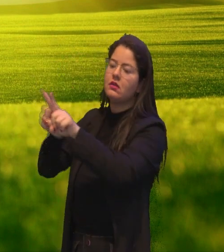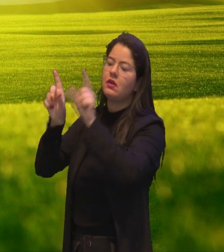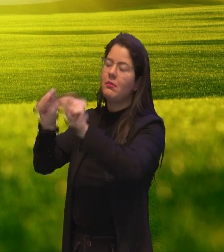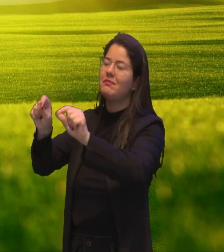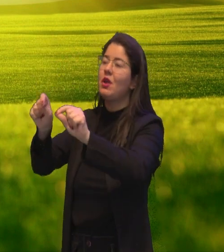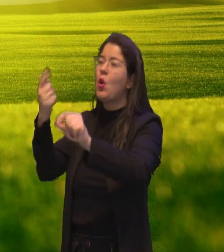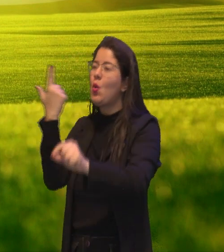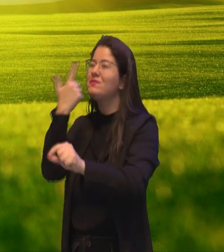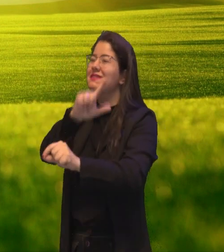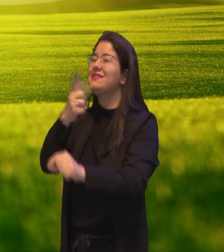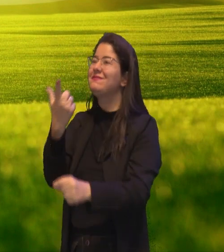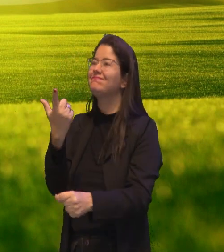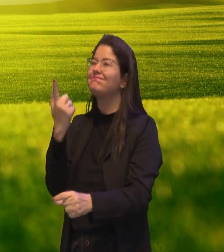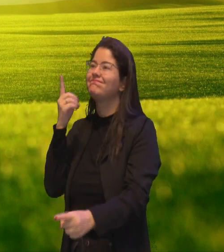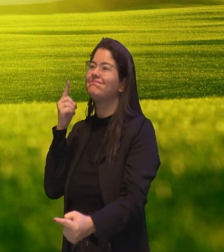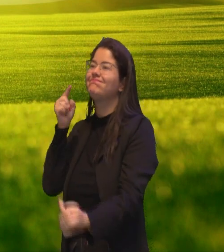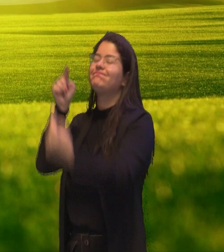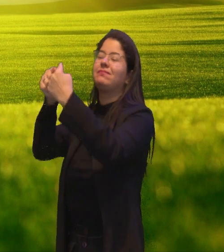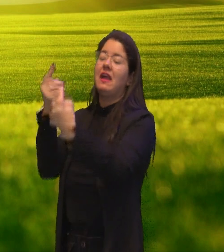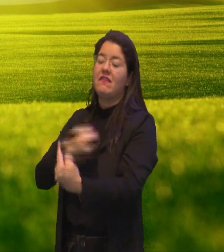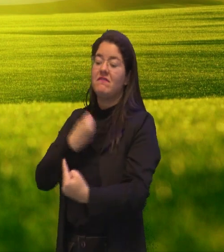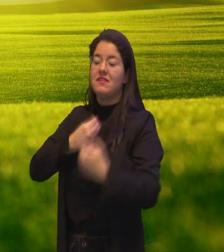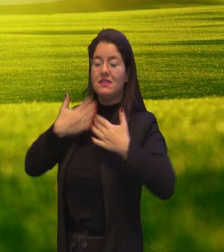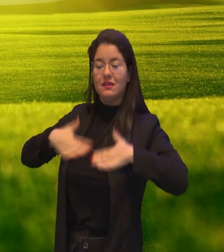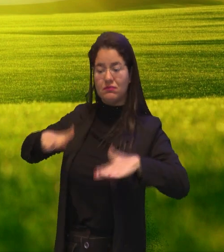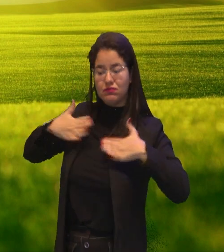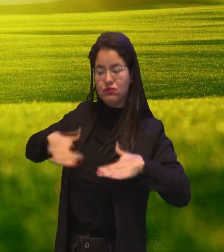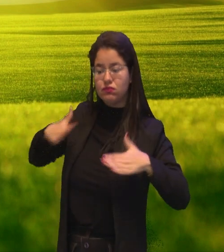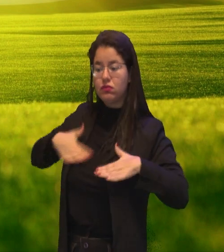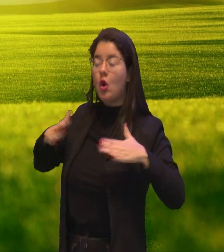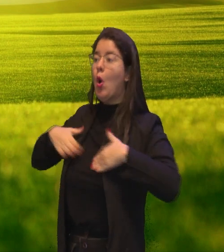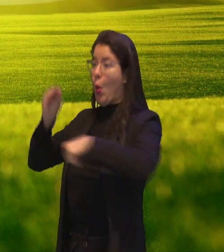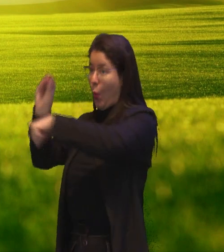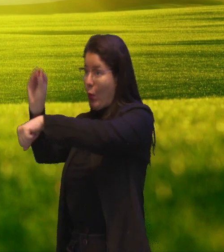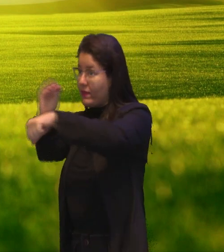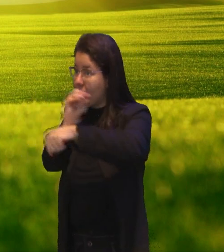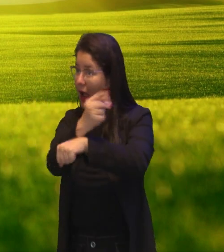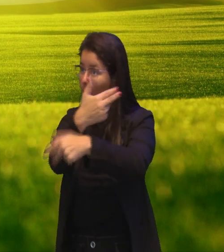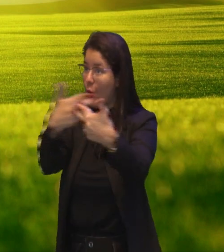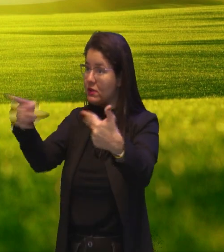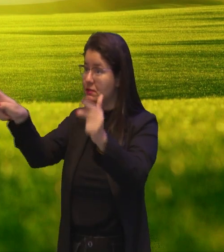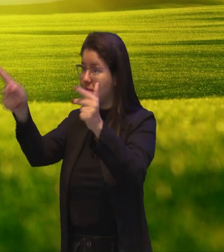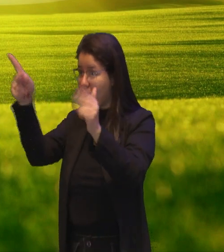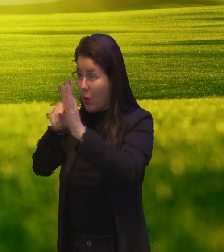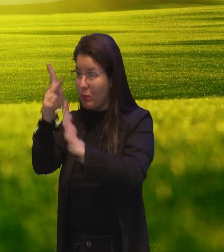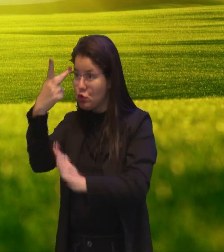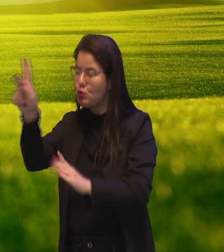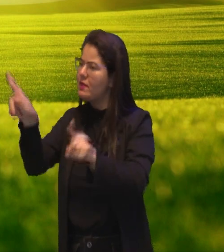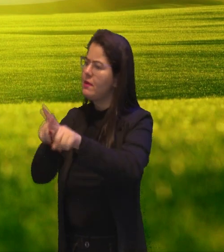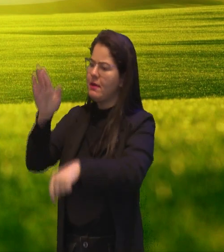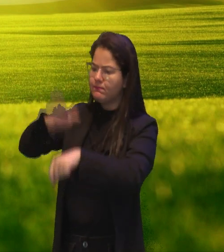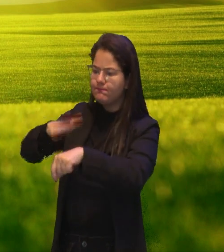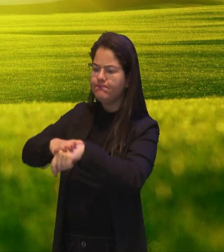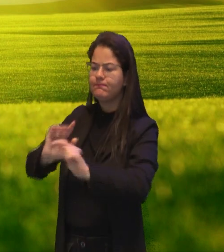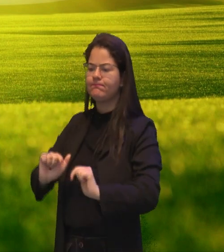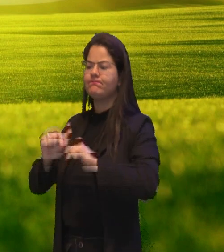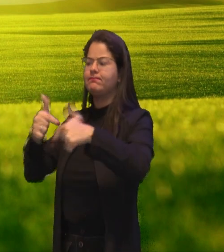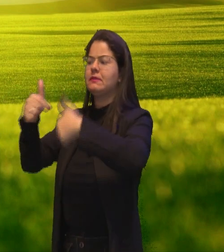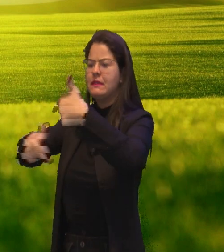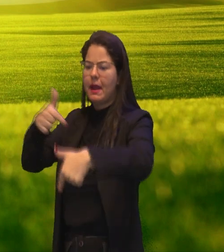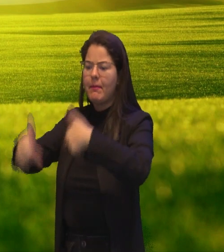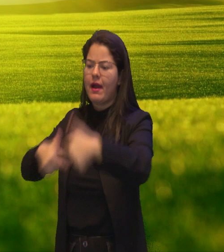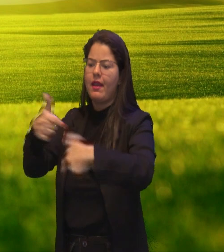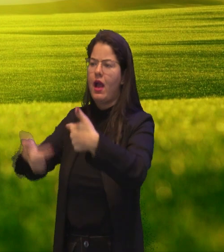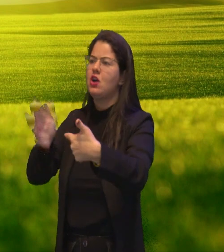viver tranquilamente, cuidar do que é vosso, e trabalhar com as próprias mãos, como vos